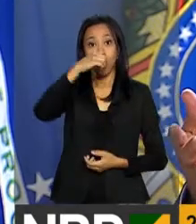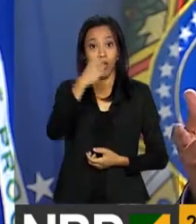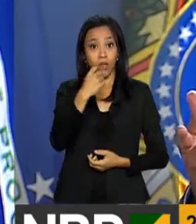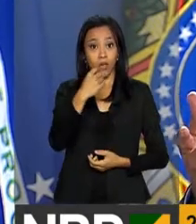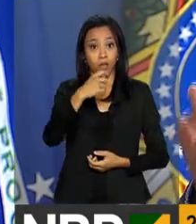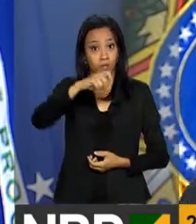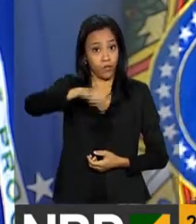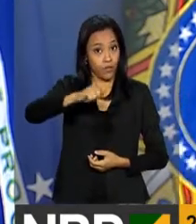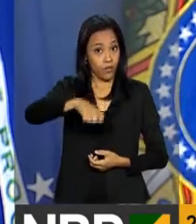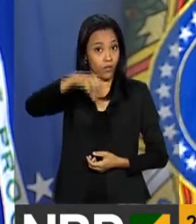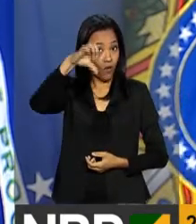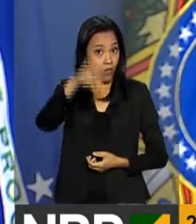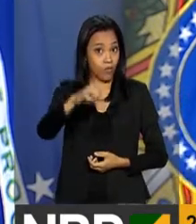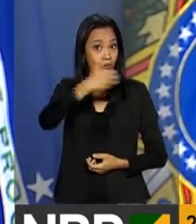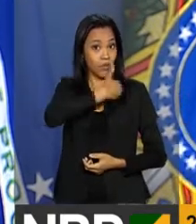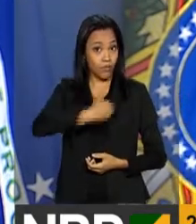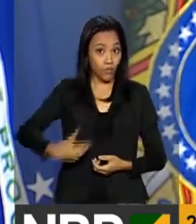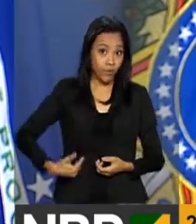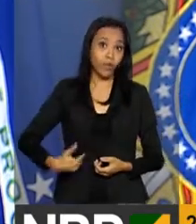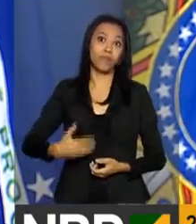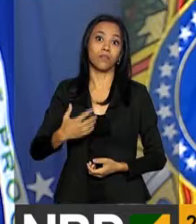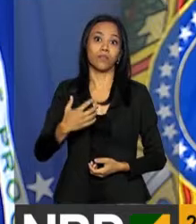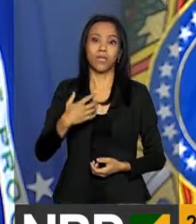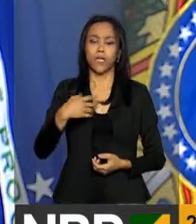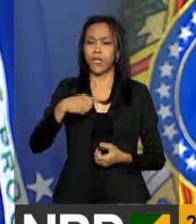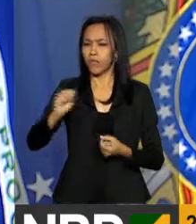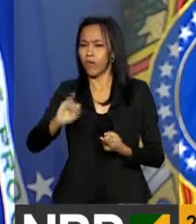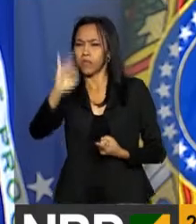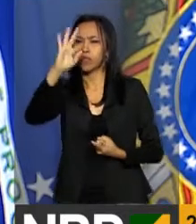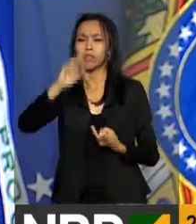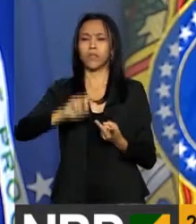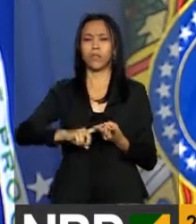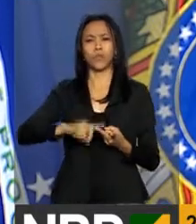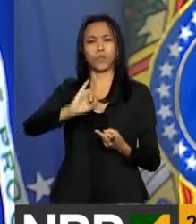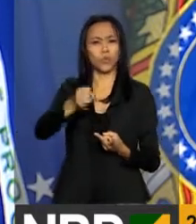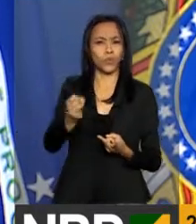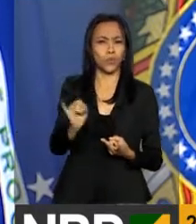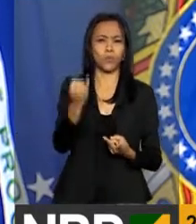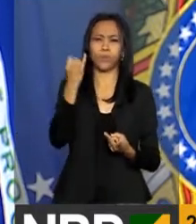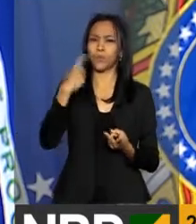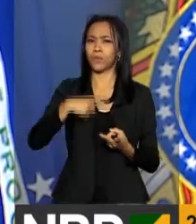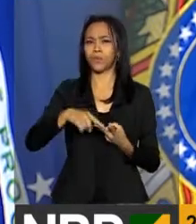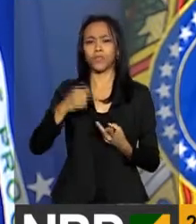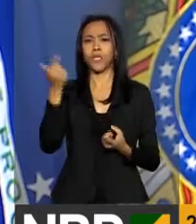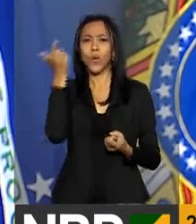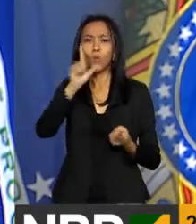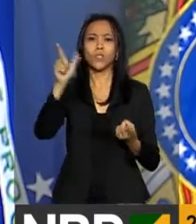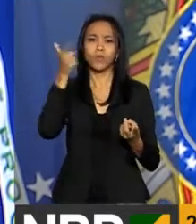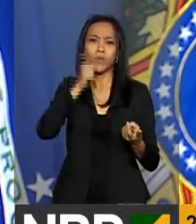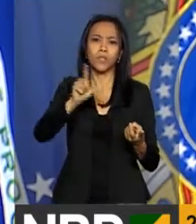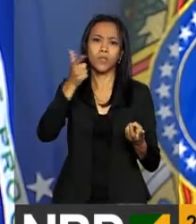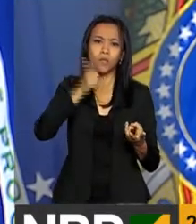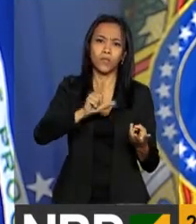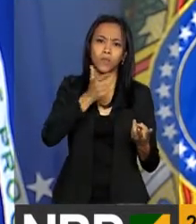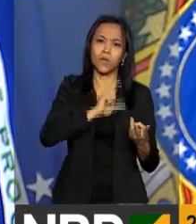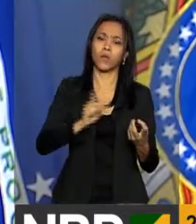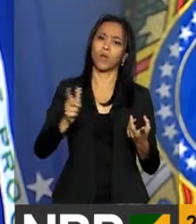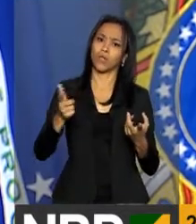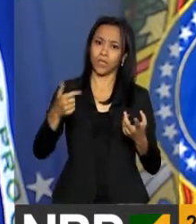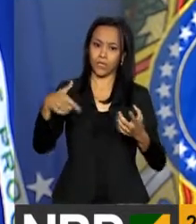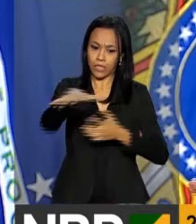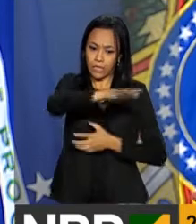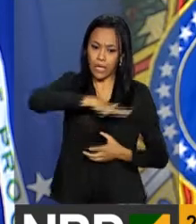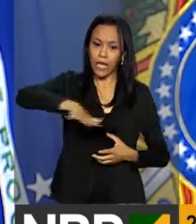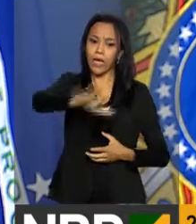não é falar da inflação nos juros e outras tantas vitórias obtidas na economia